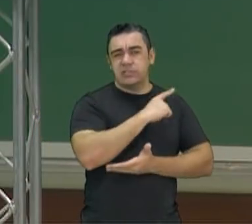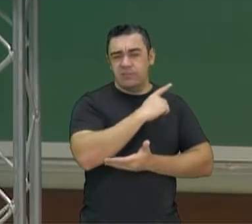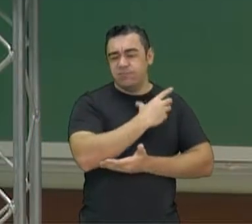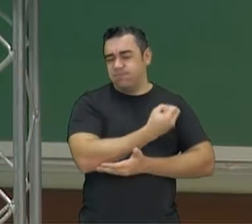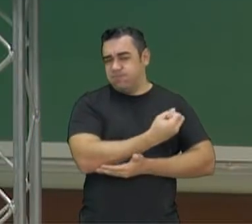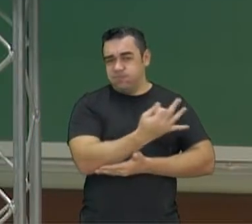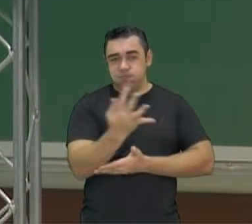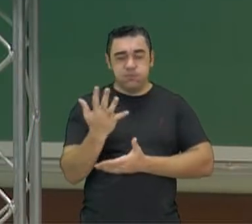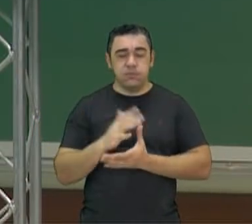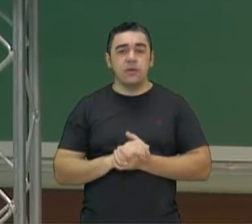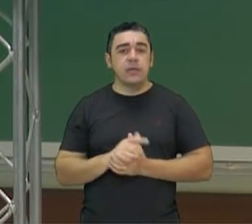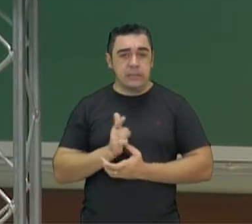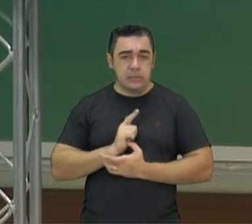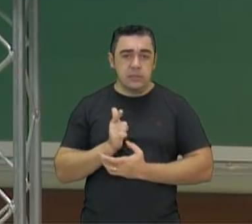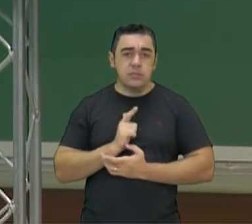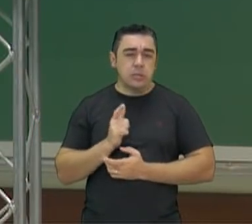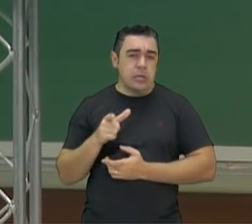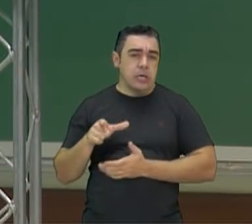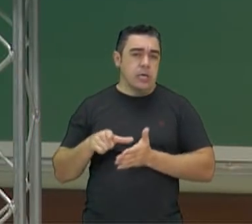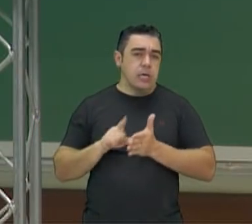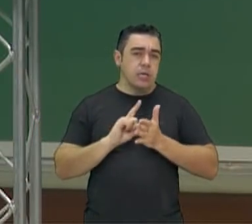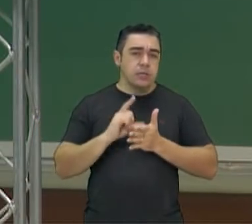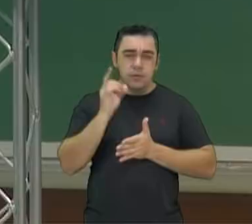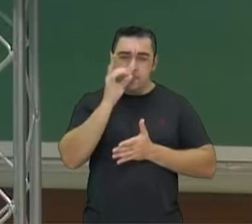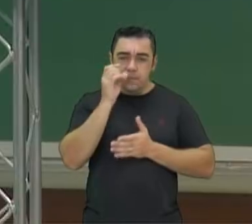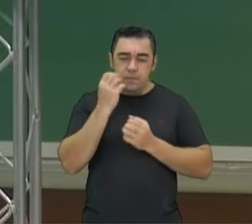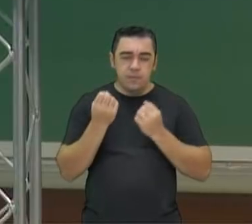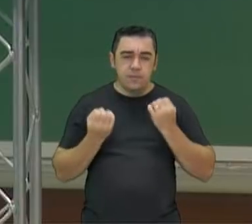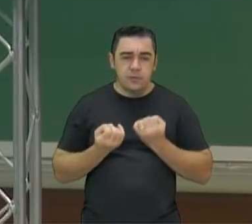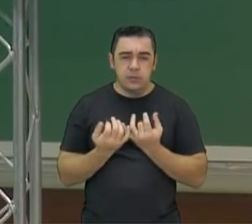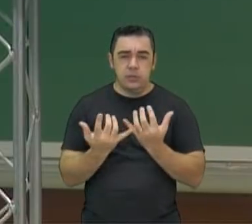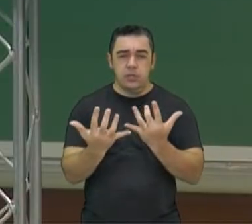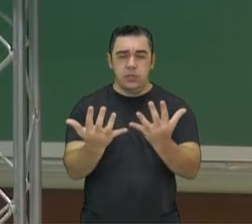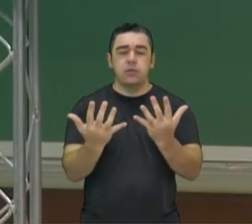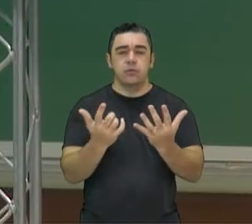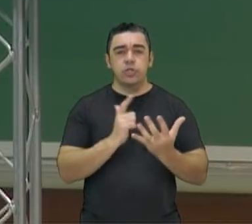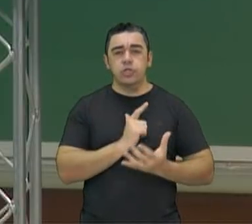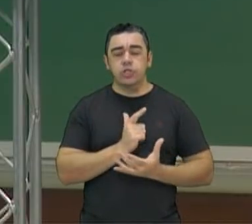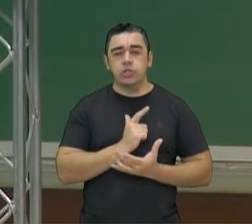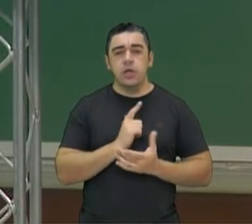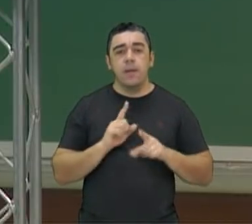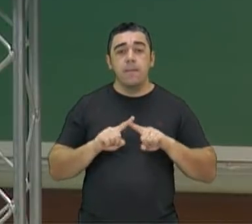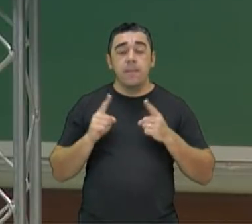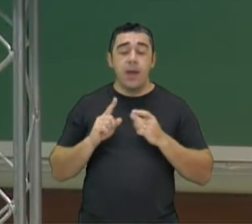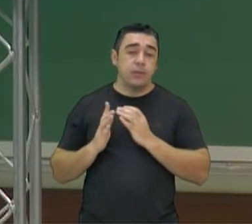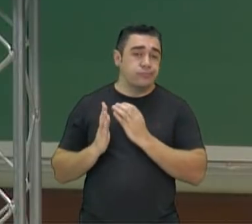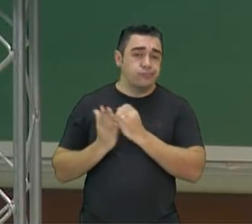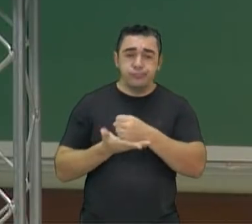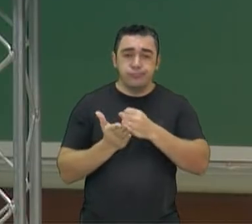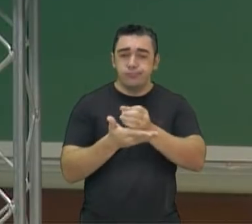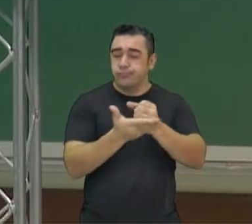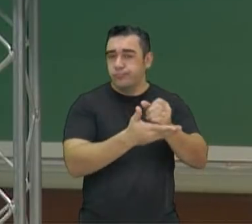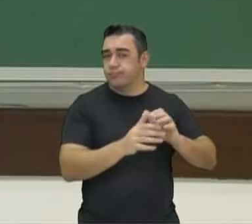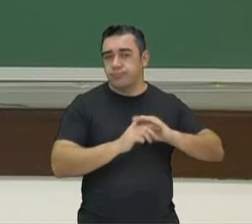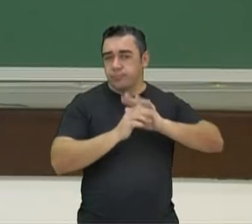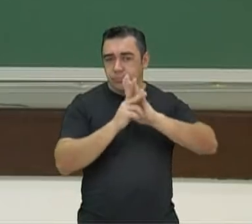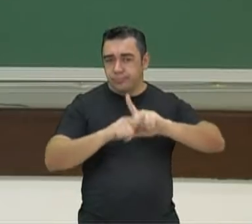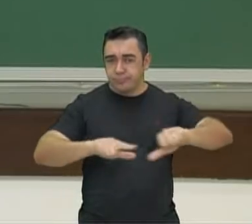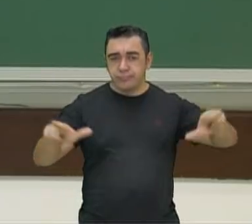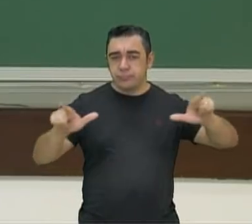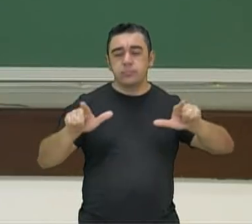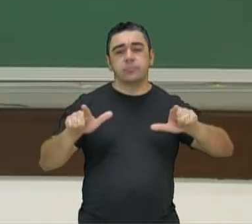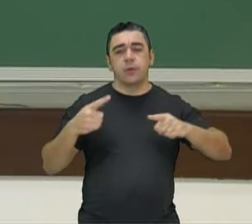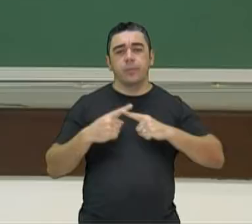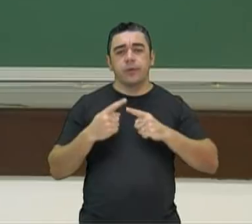Com predomínio de uma vegetação aí mais de campo, mais rasteira, vamos dizer assim, mas de qualquer jeito foi